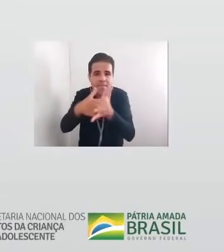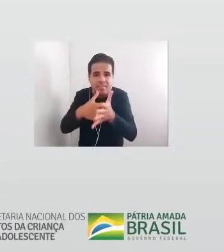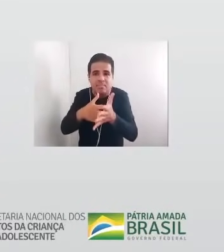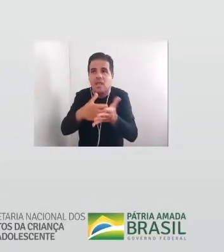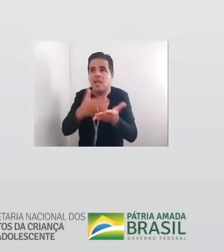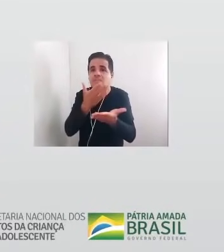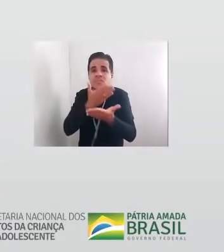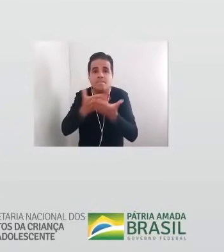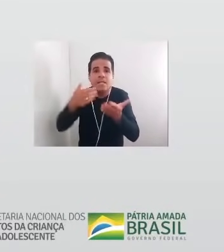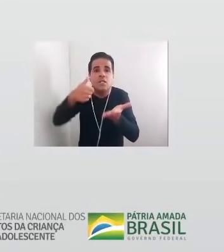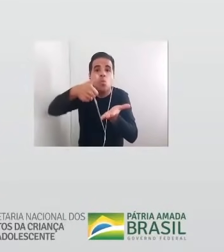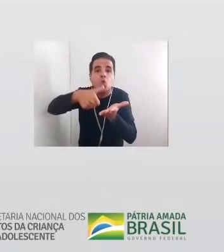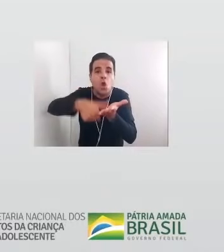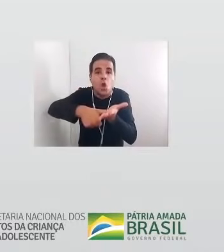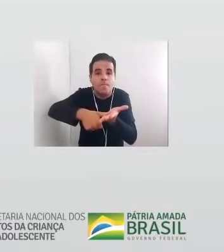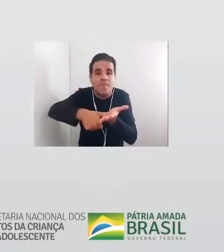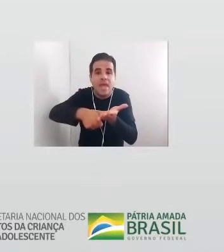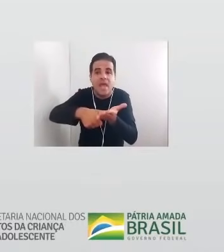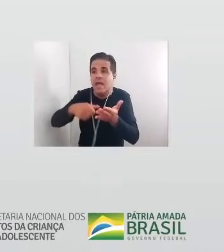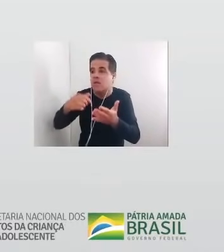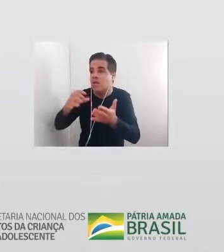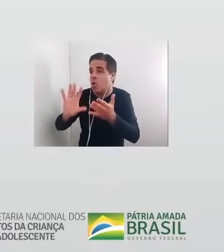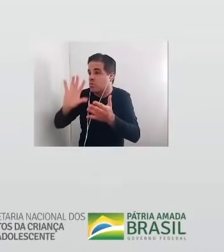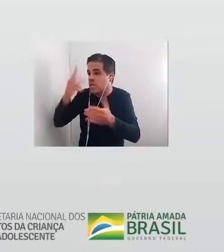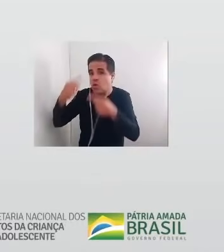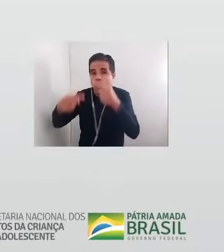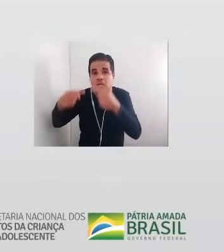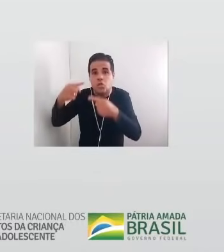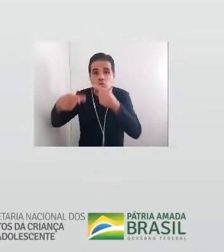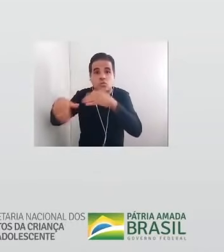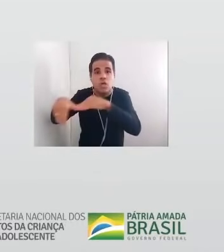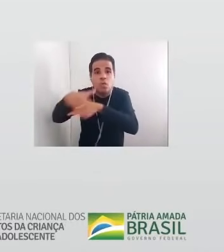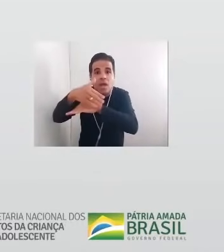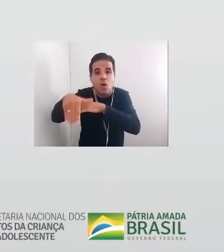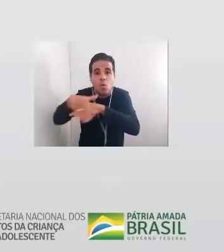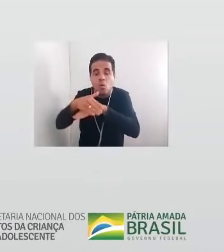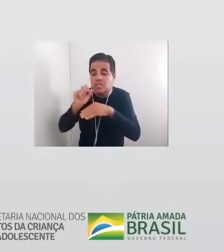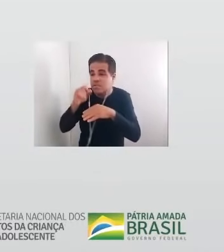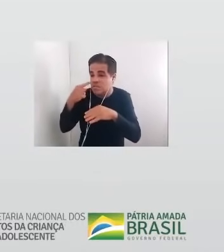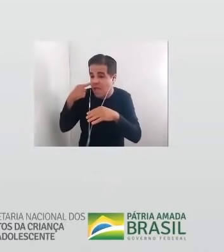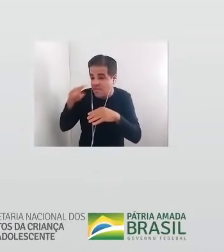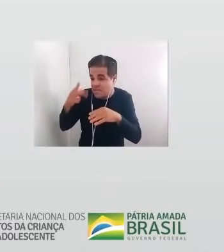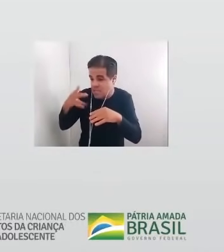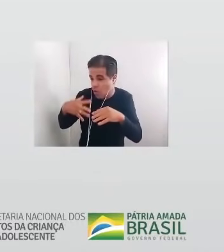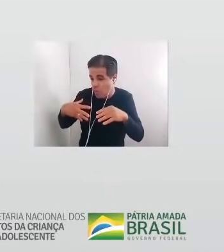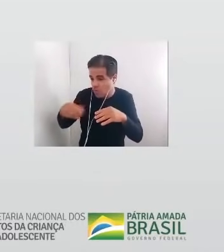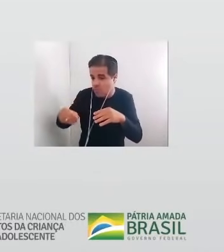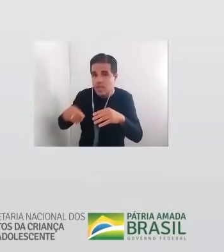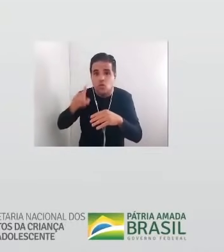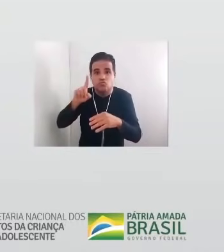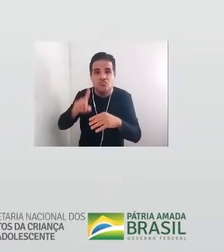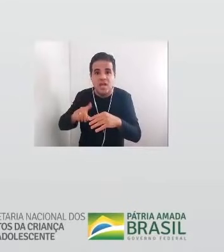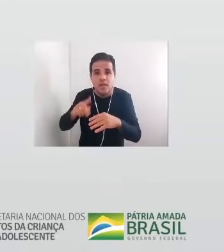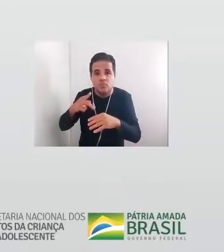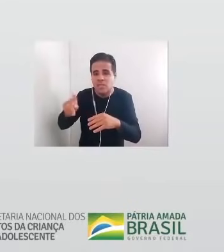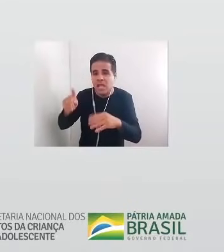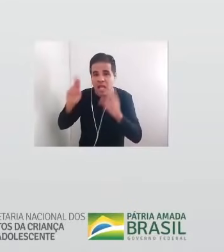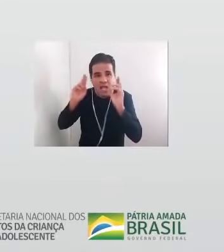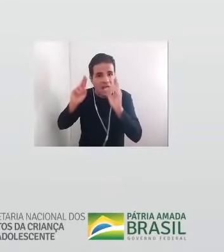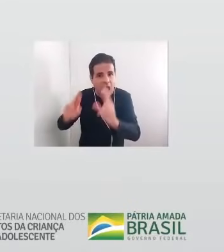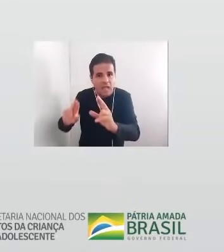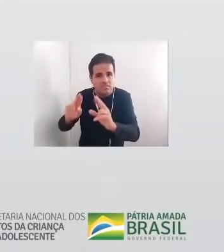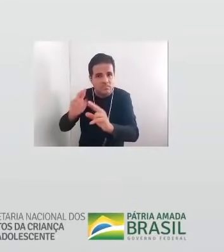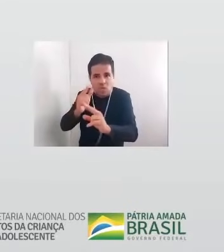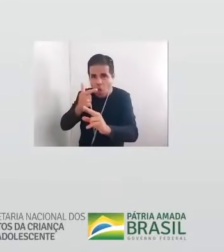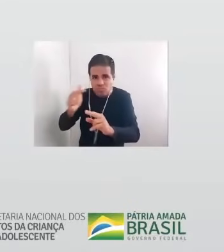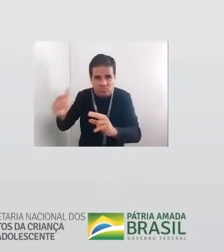tiver uma discussão exacerbada na rua ou se o seu filho estiver tendo seus direitos violados, fazer um boletim de ocorrência dos fatos para que tudo isso fique